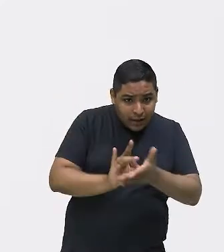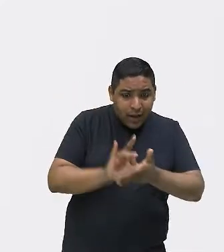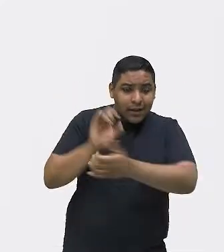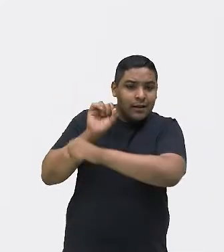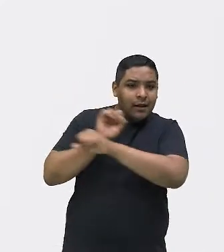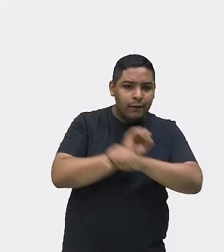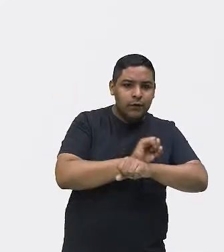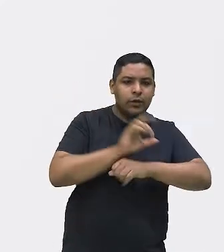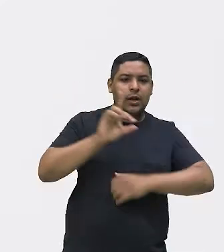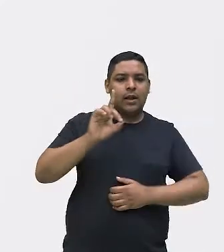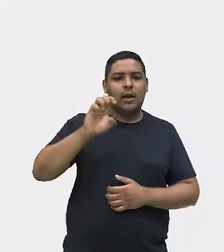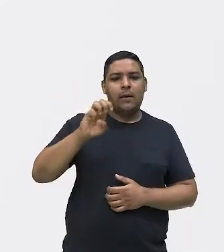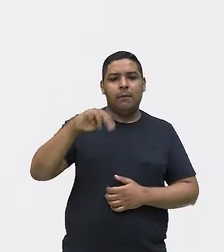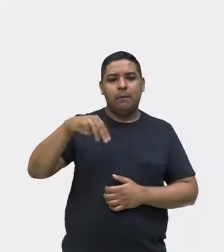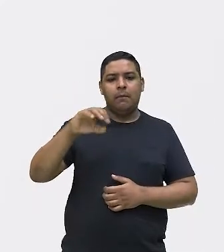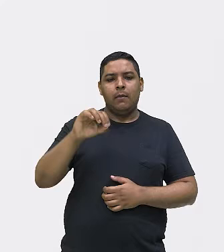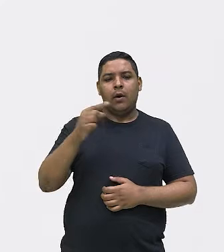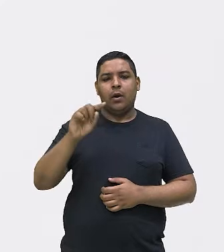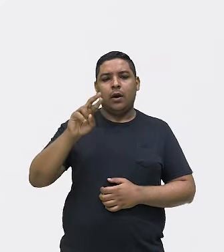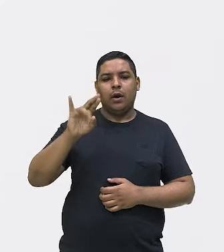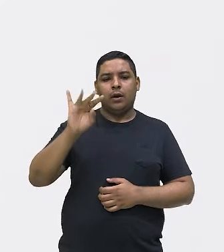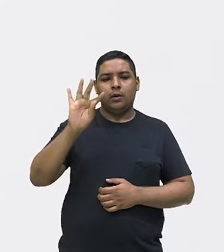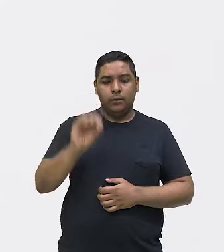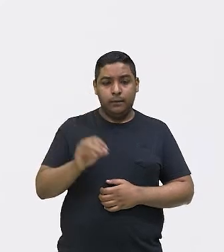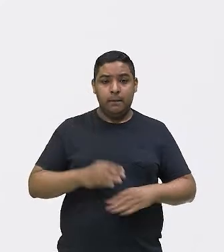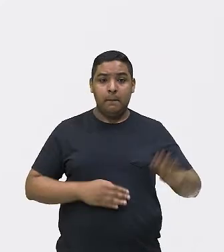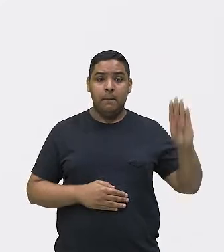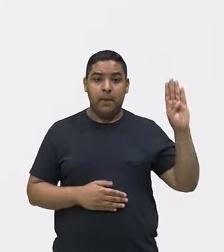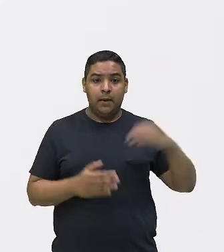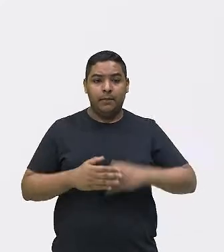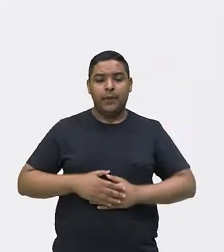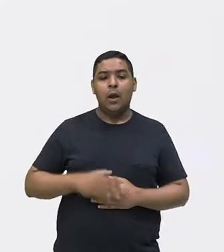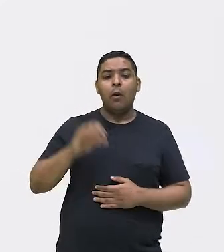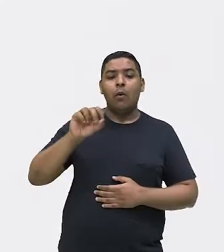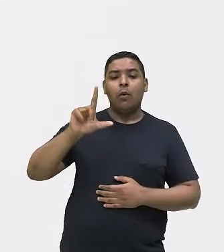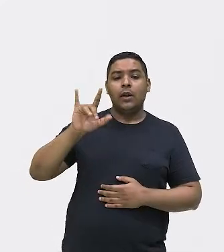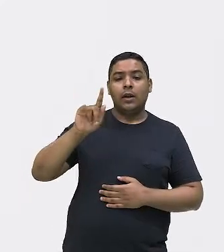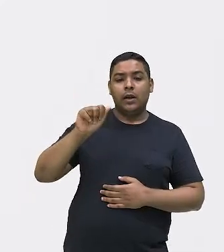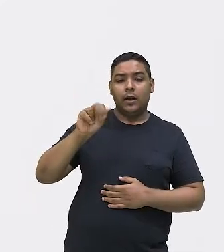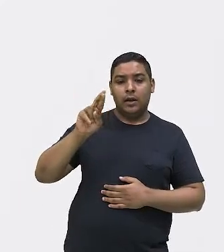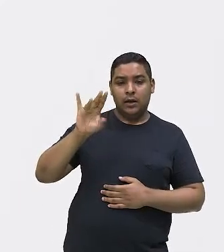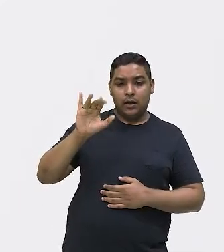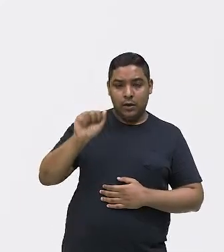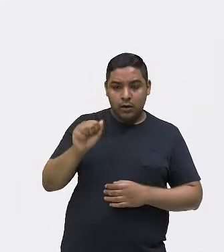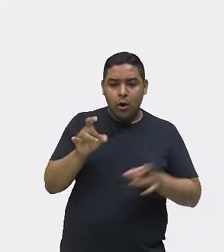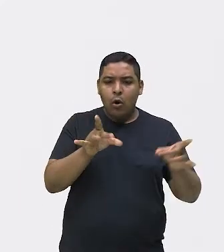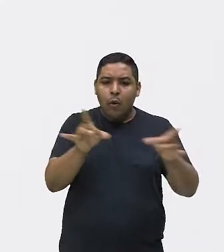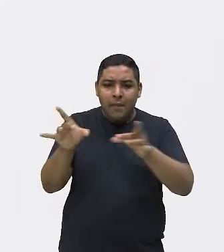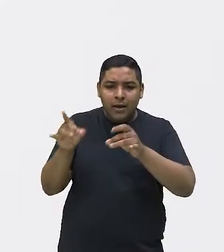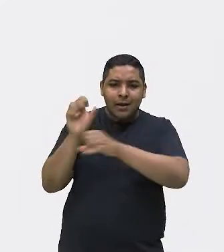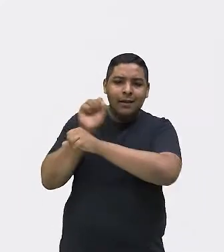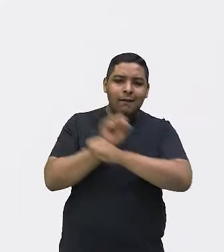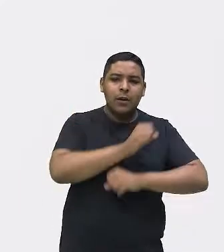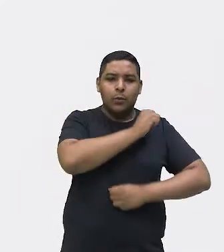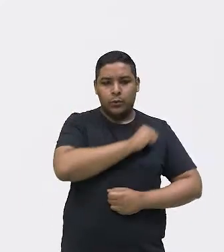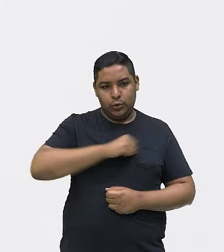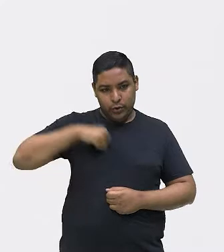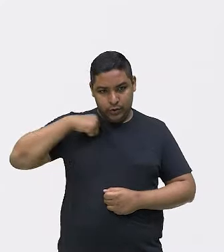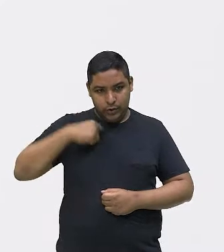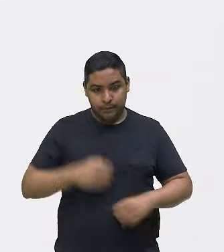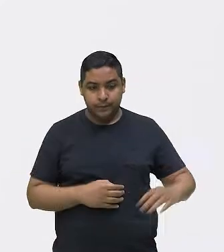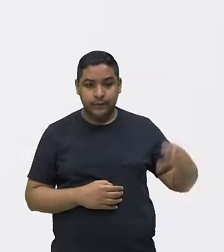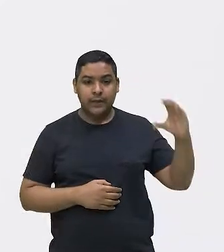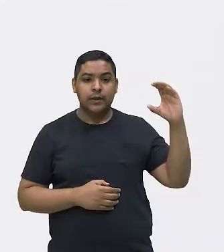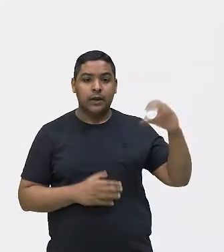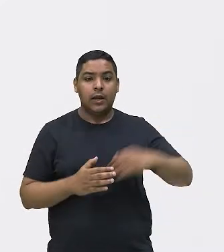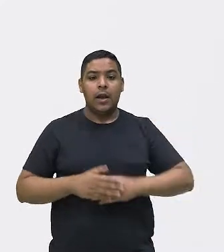Demócrito, era uma oligarquia comercial defendida por Sócrates, era uma aristocracia rural defendida